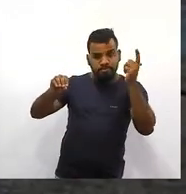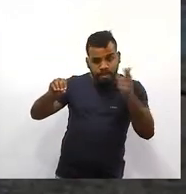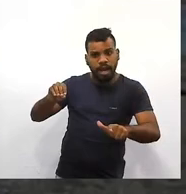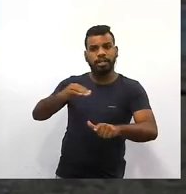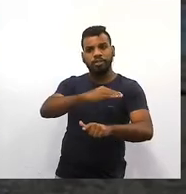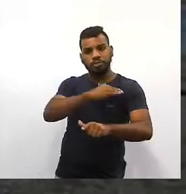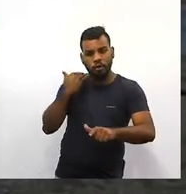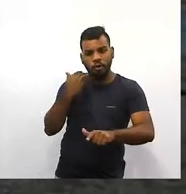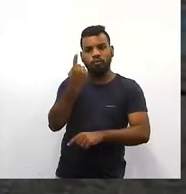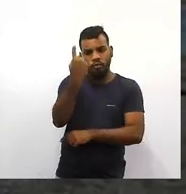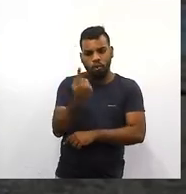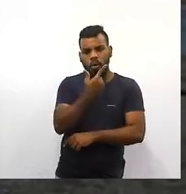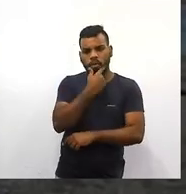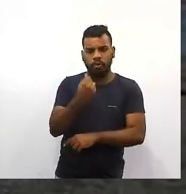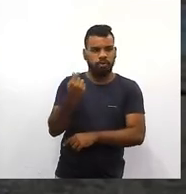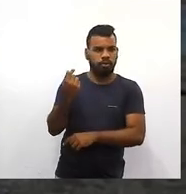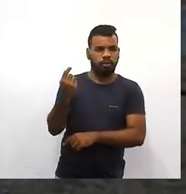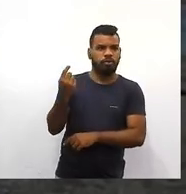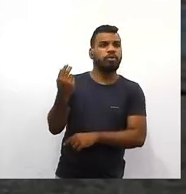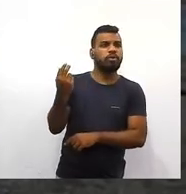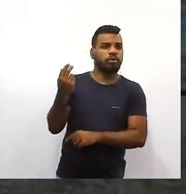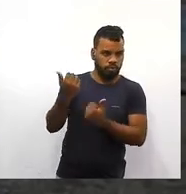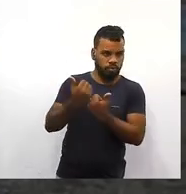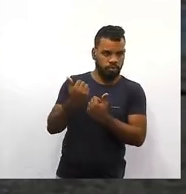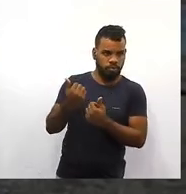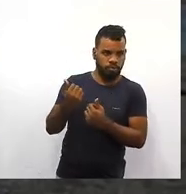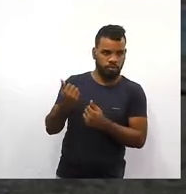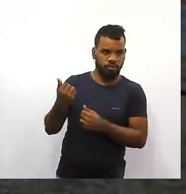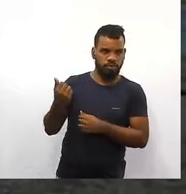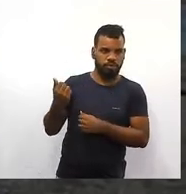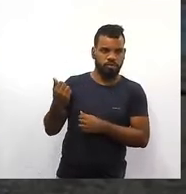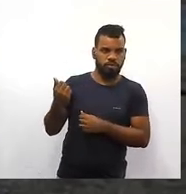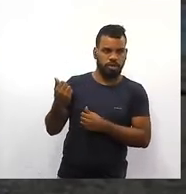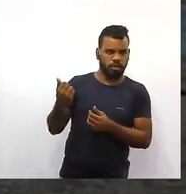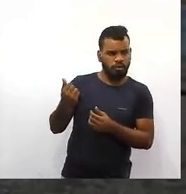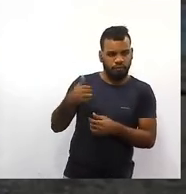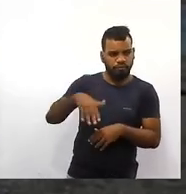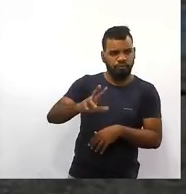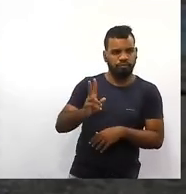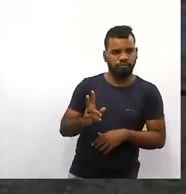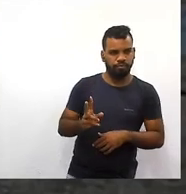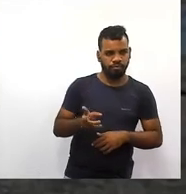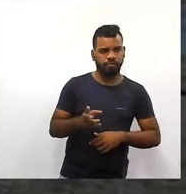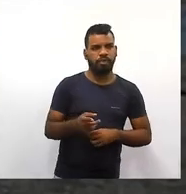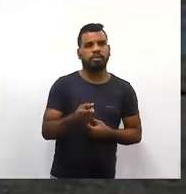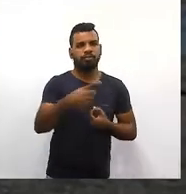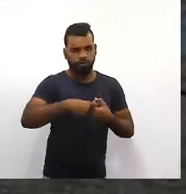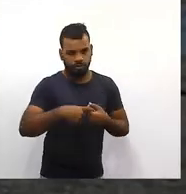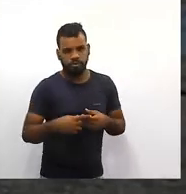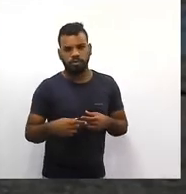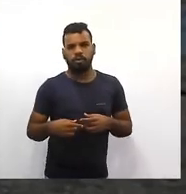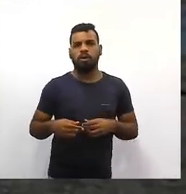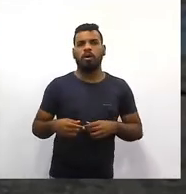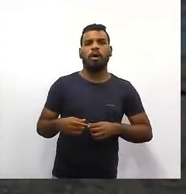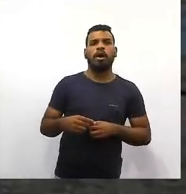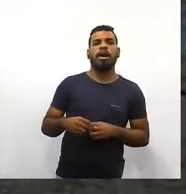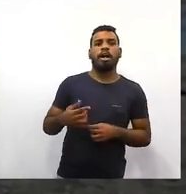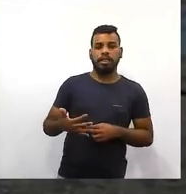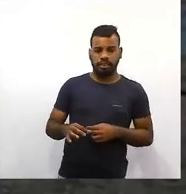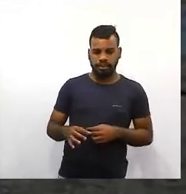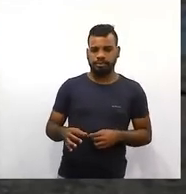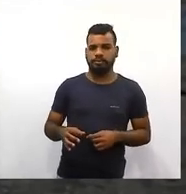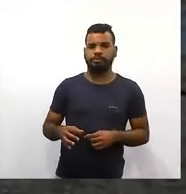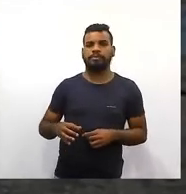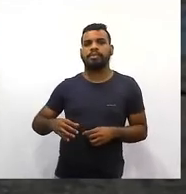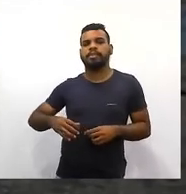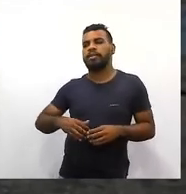Severino, assim como ele, que fugia da morte, vítima da seca. Devido ao tempo, pessoal, eu vou andar um pouquinho